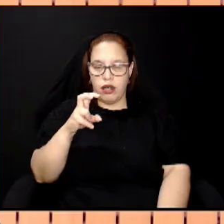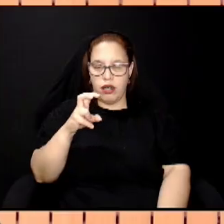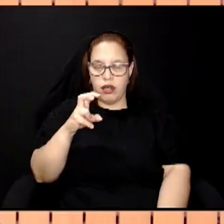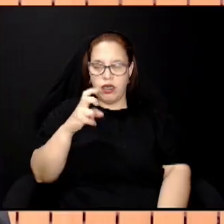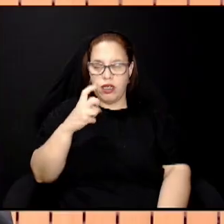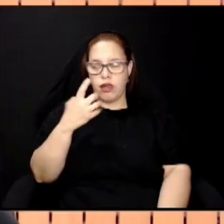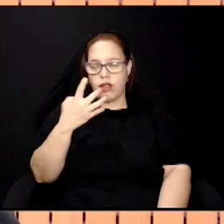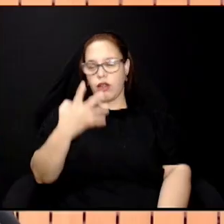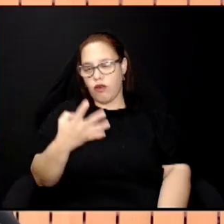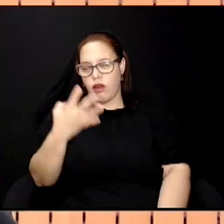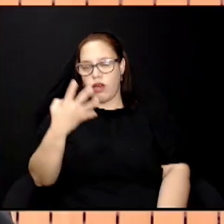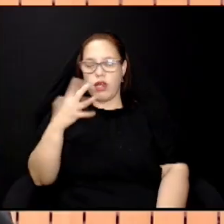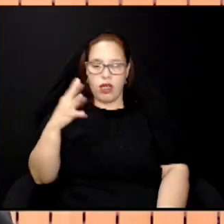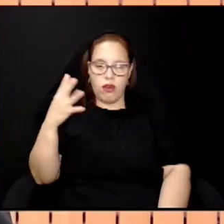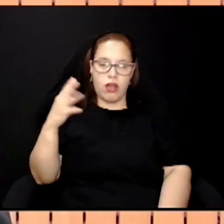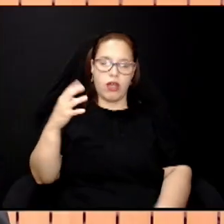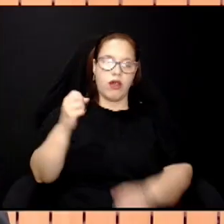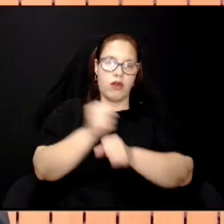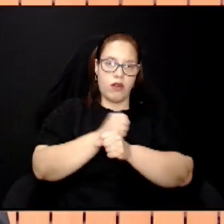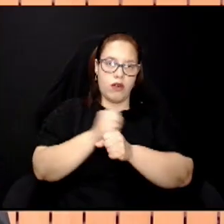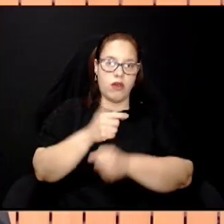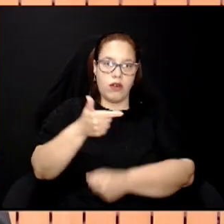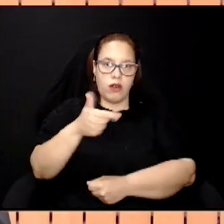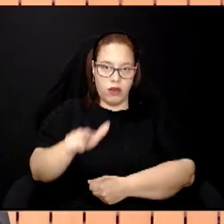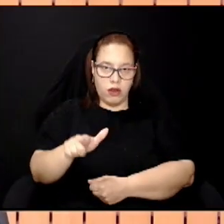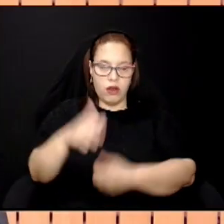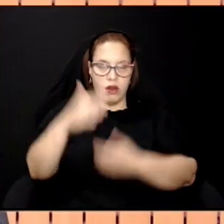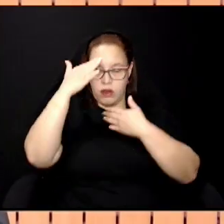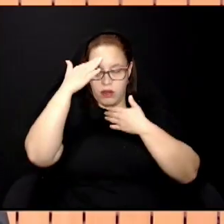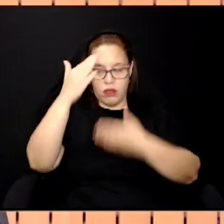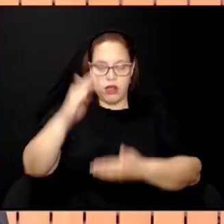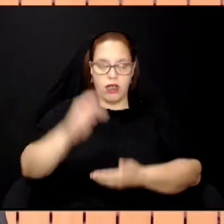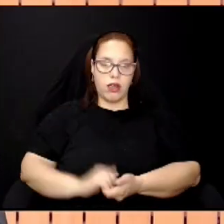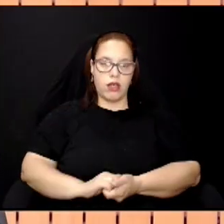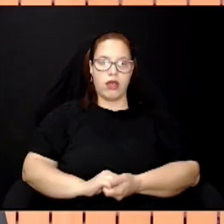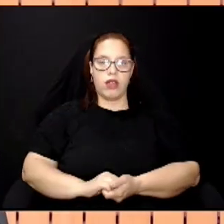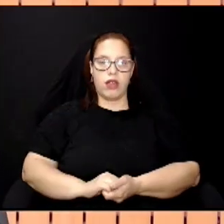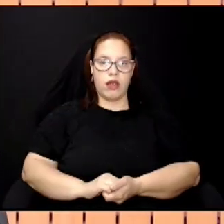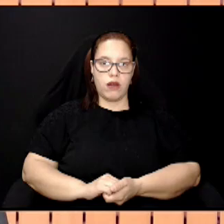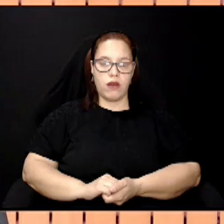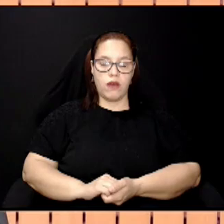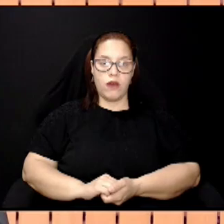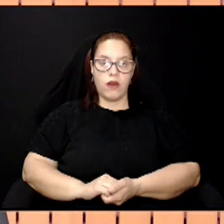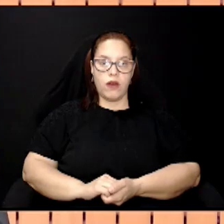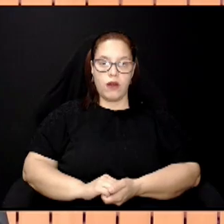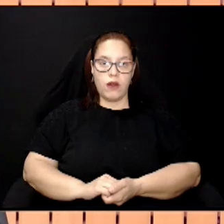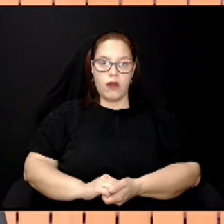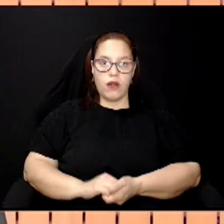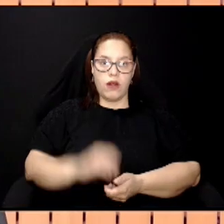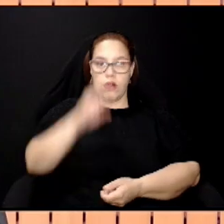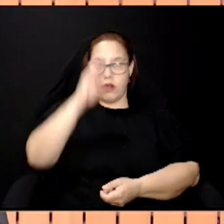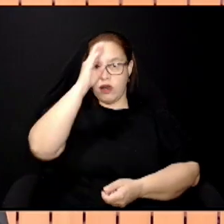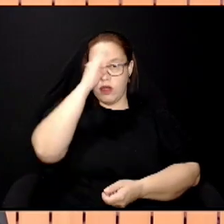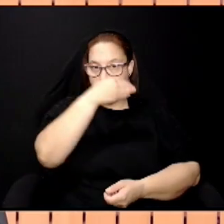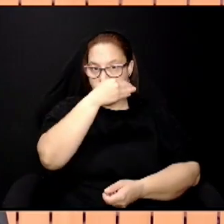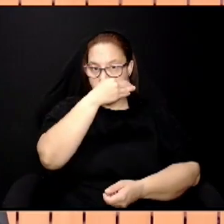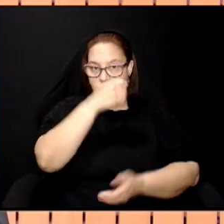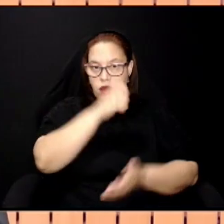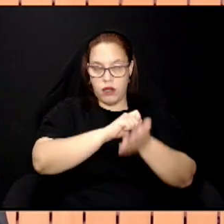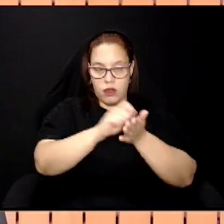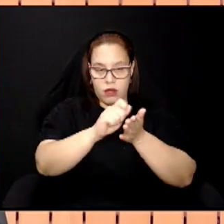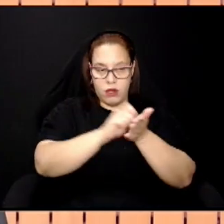44 anos. De novo, queria agradecer ao Luiz Iabico, autor